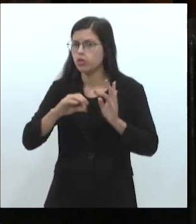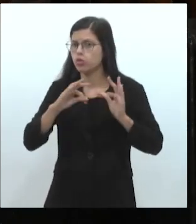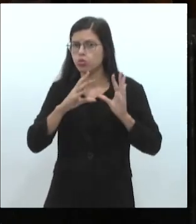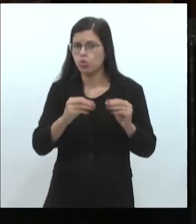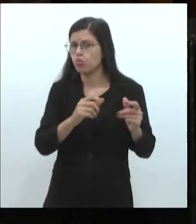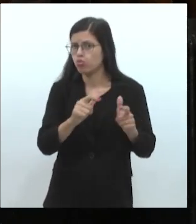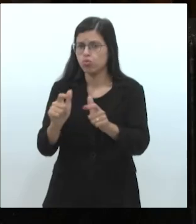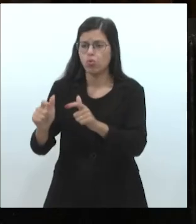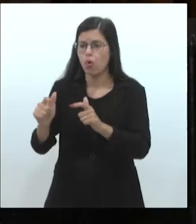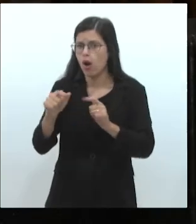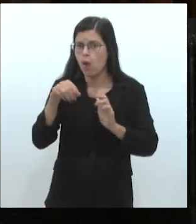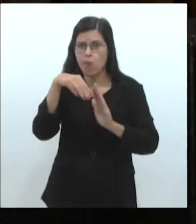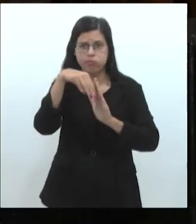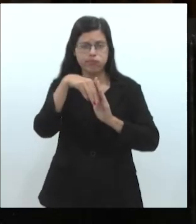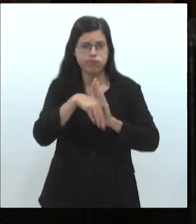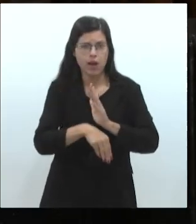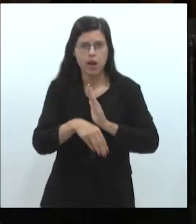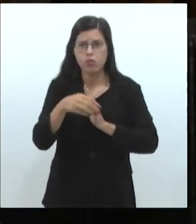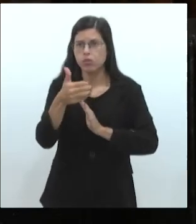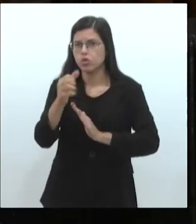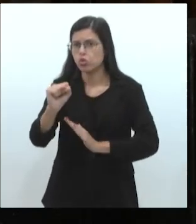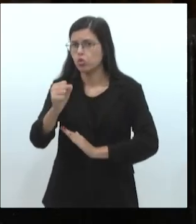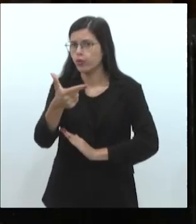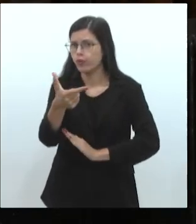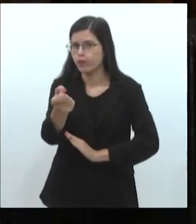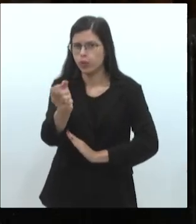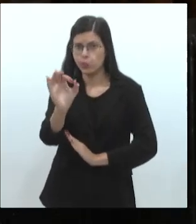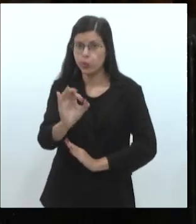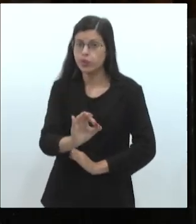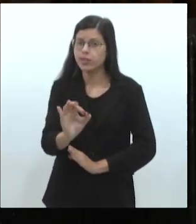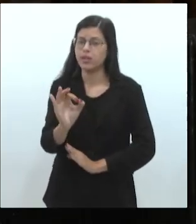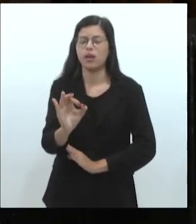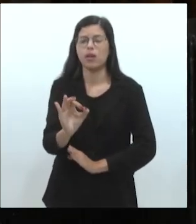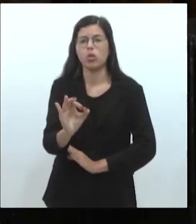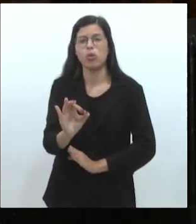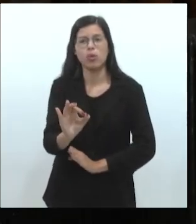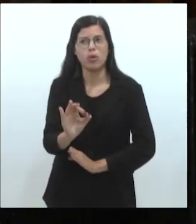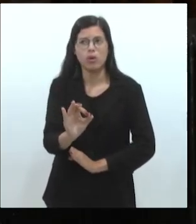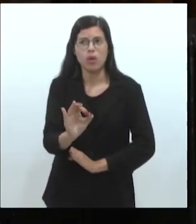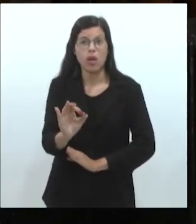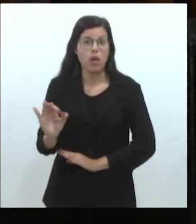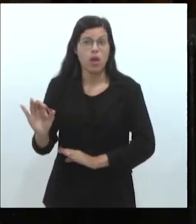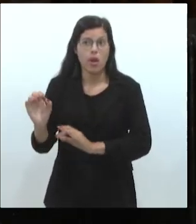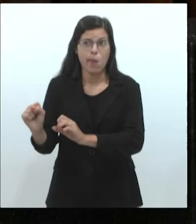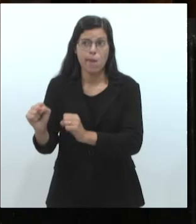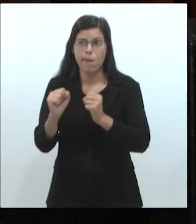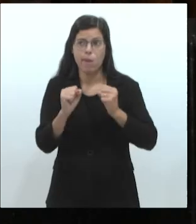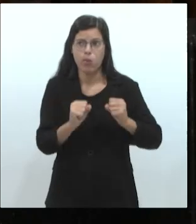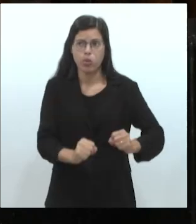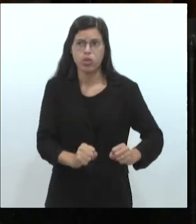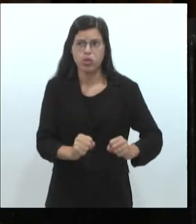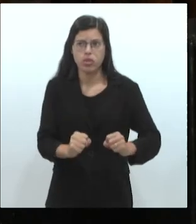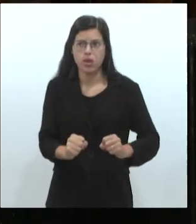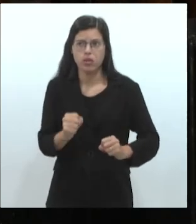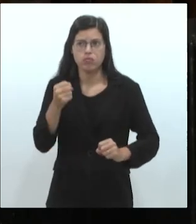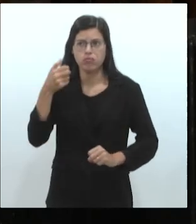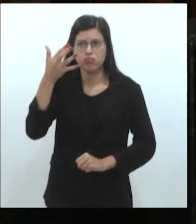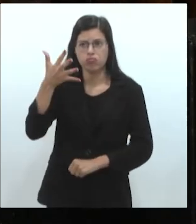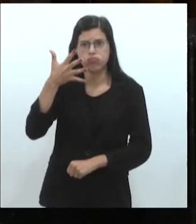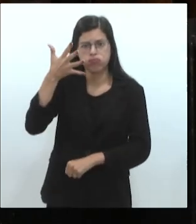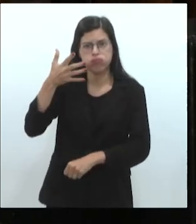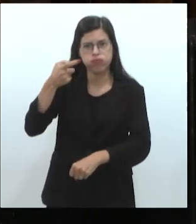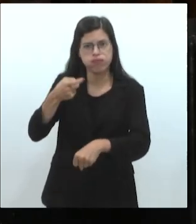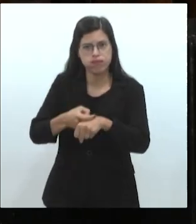metropolitanas caiu em média 18%, 20%. Esse é o poder do recrudescimento do discurso do presidente da